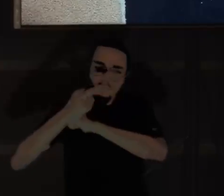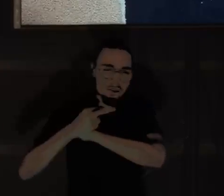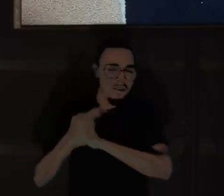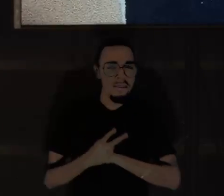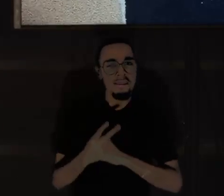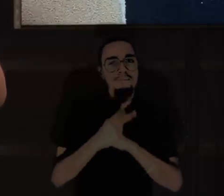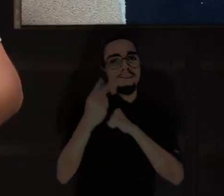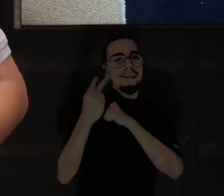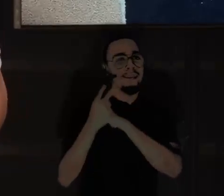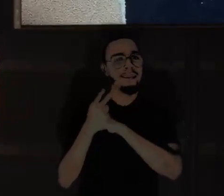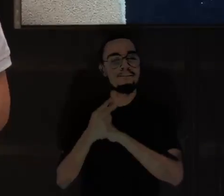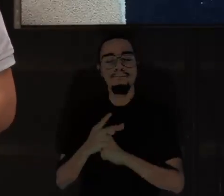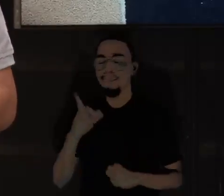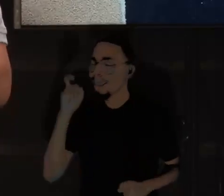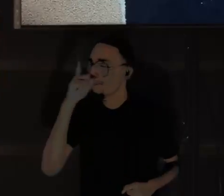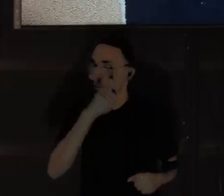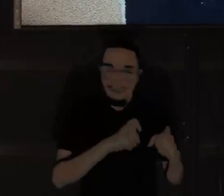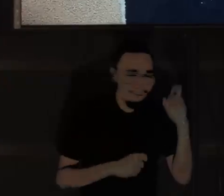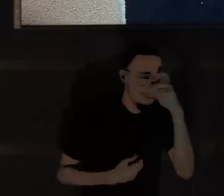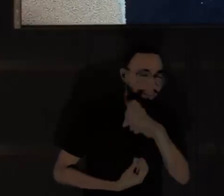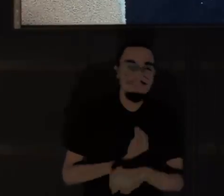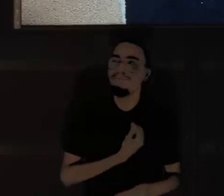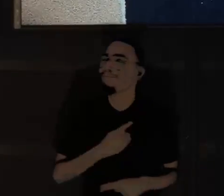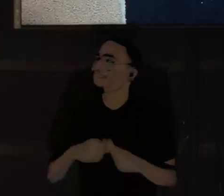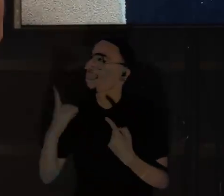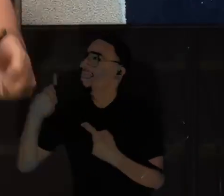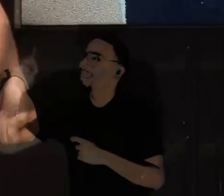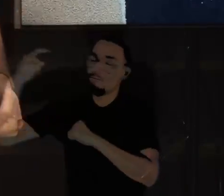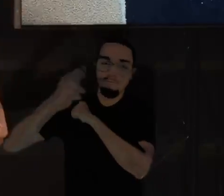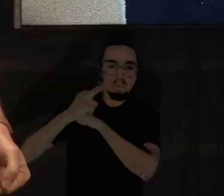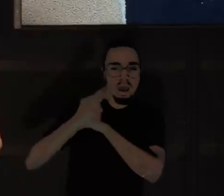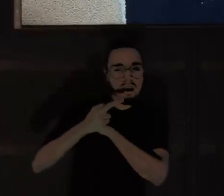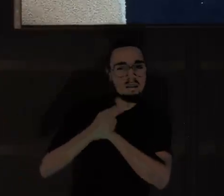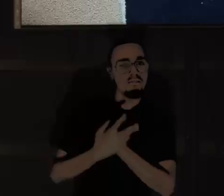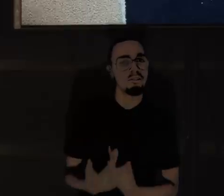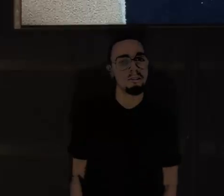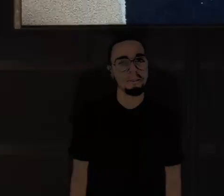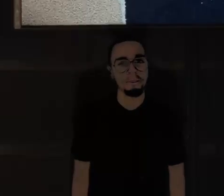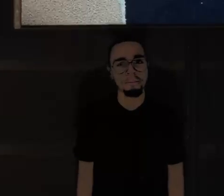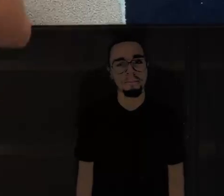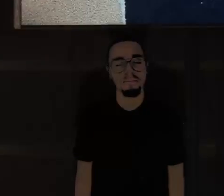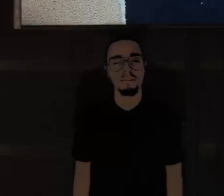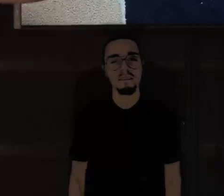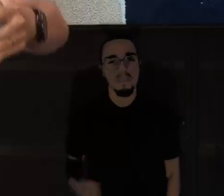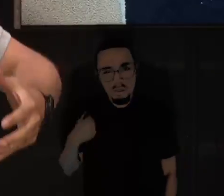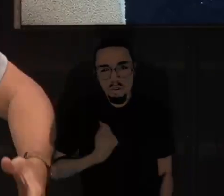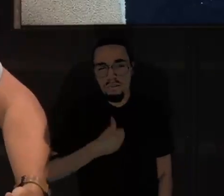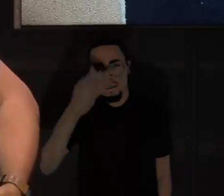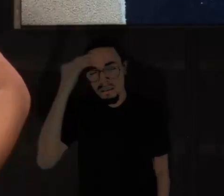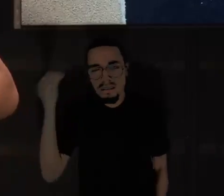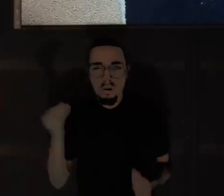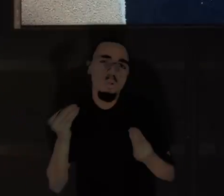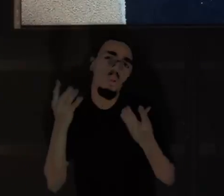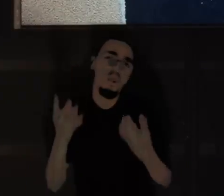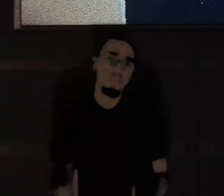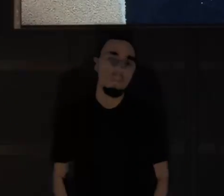cada dificuldade, muitos esperam mais pela derrota do que pelo avivamento, porque não tem memória.